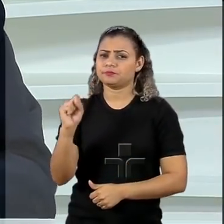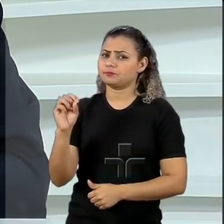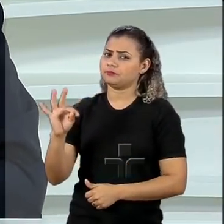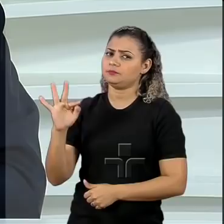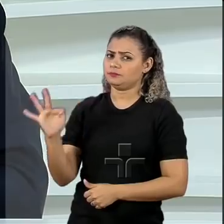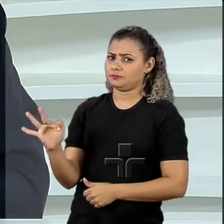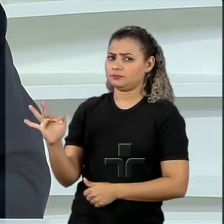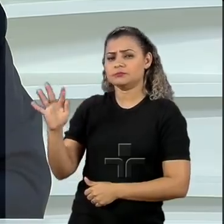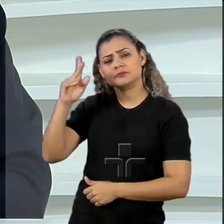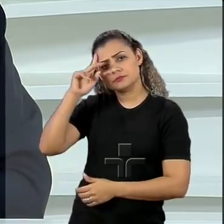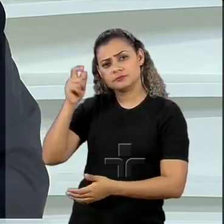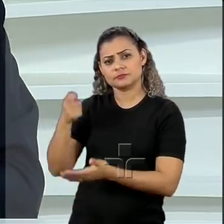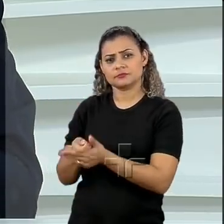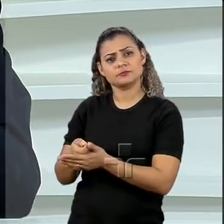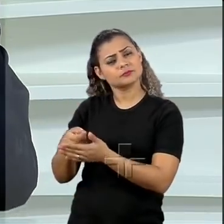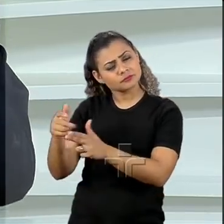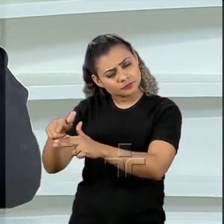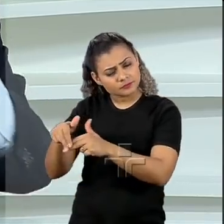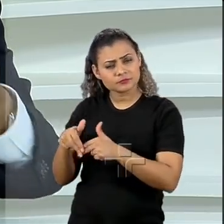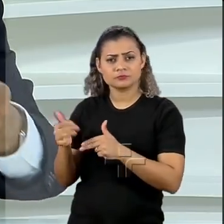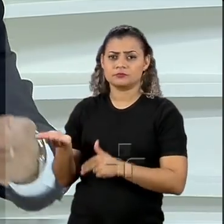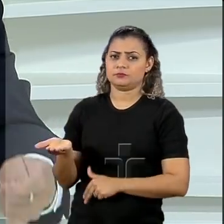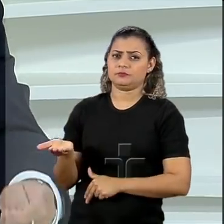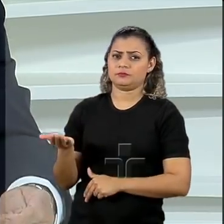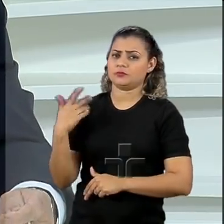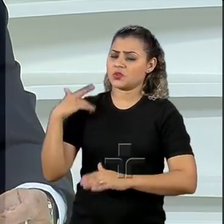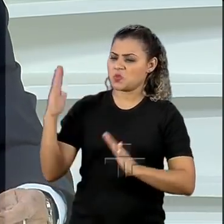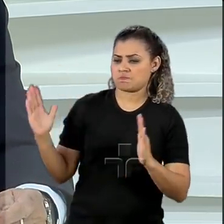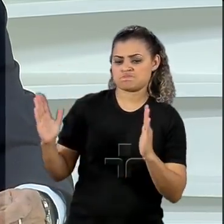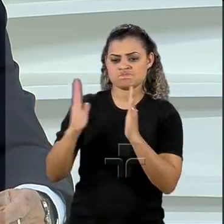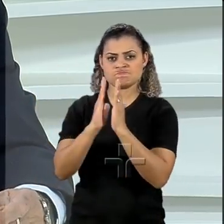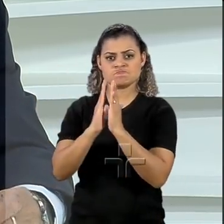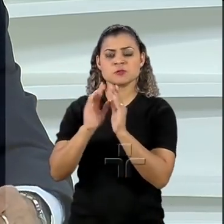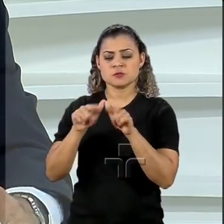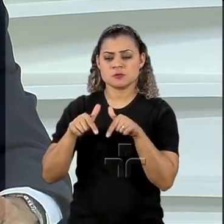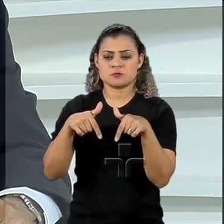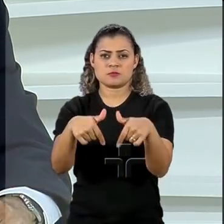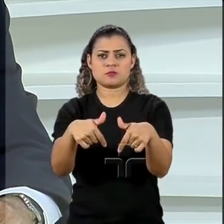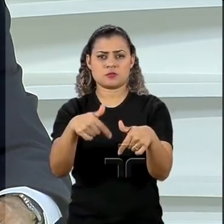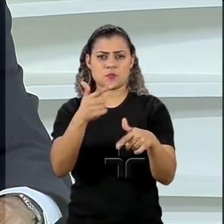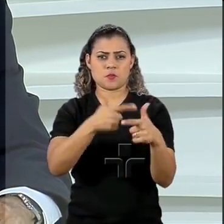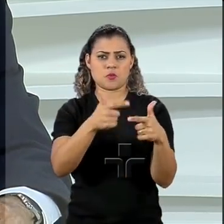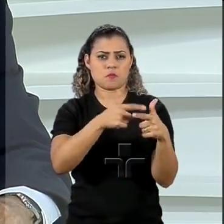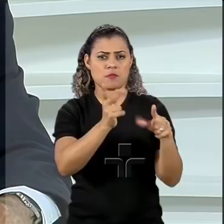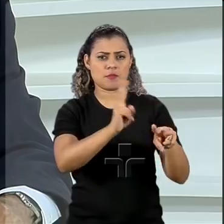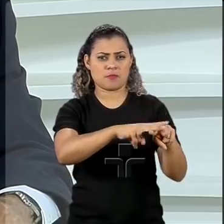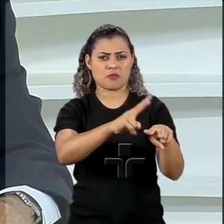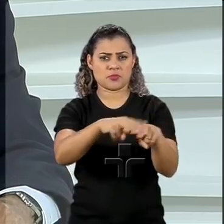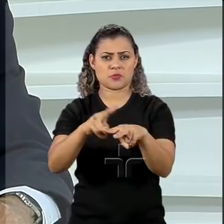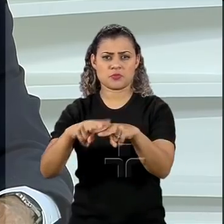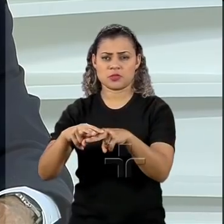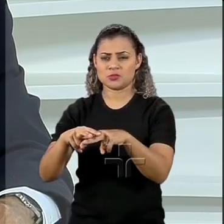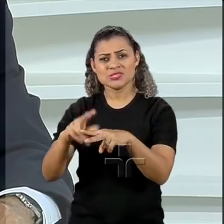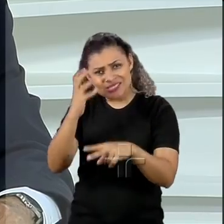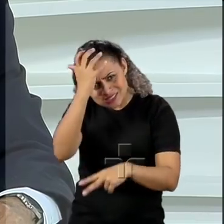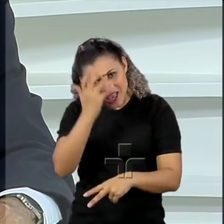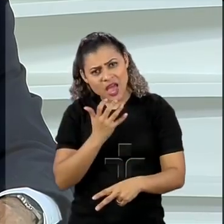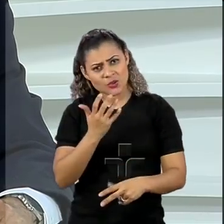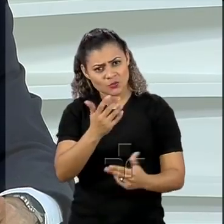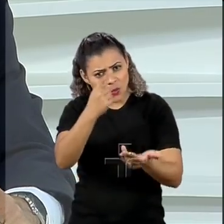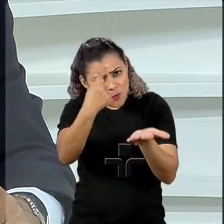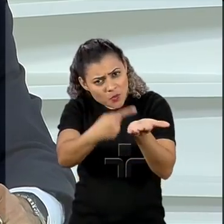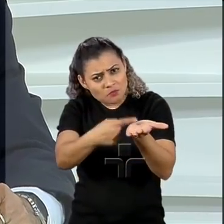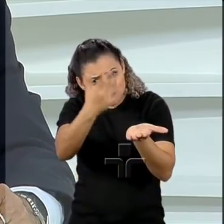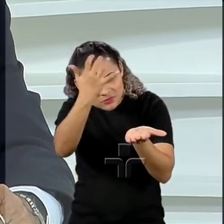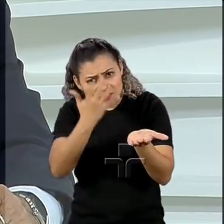poderia assumir. Quer dizer, enfrentar essa questão carcerária de uma maneira séria. De uma